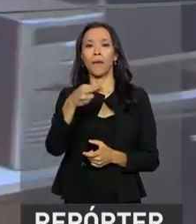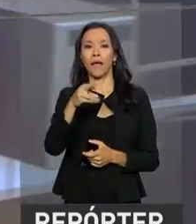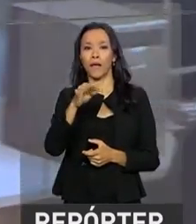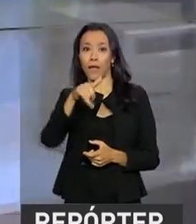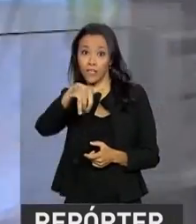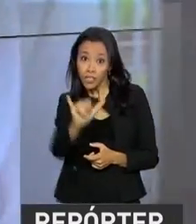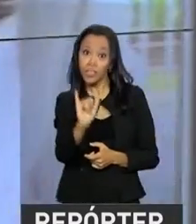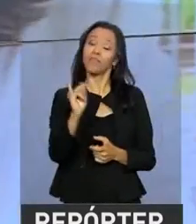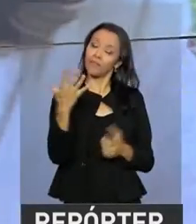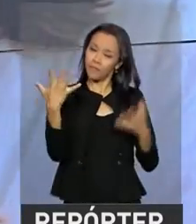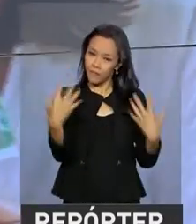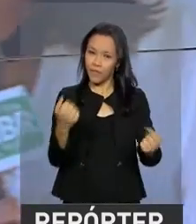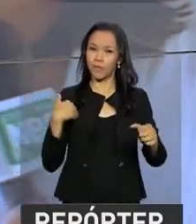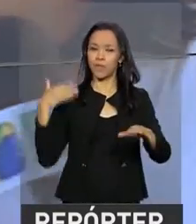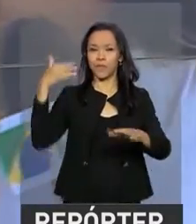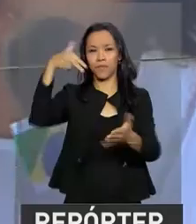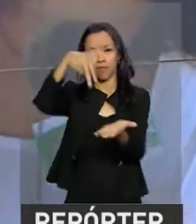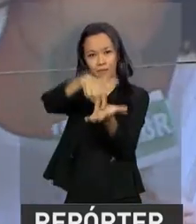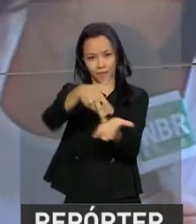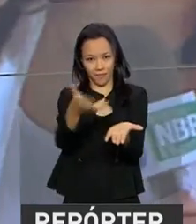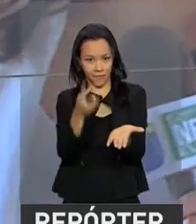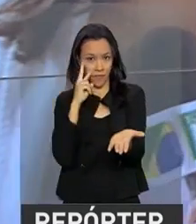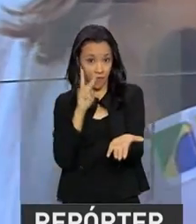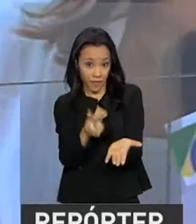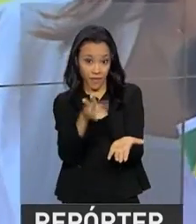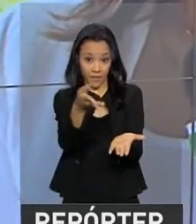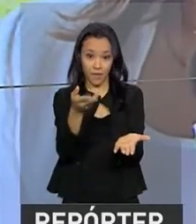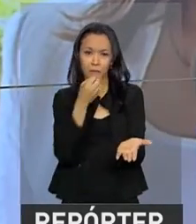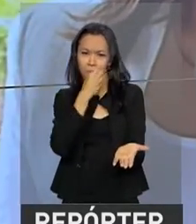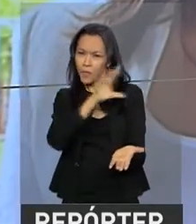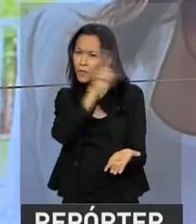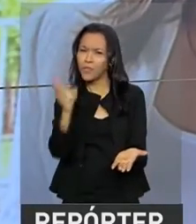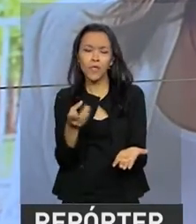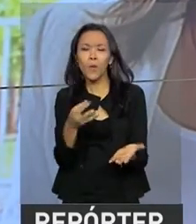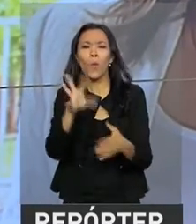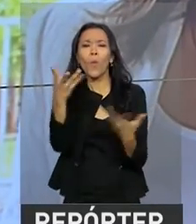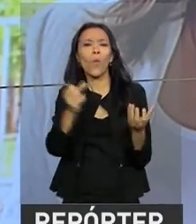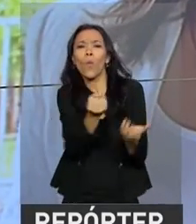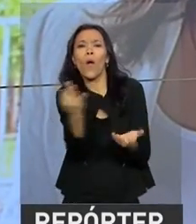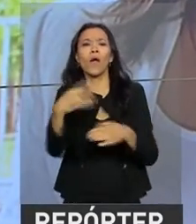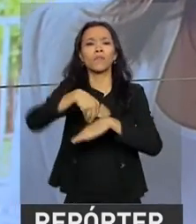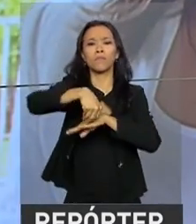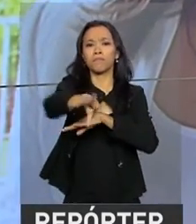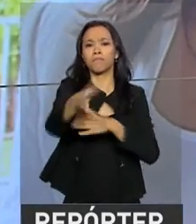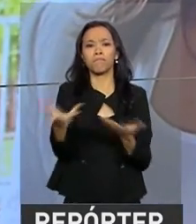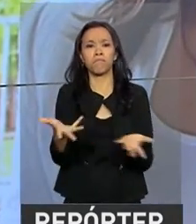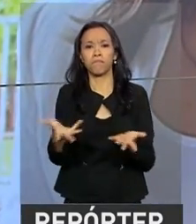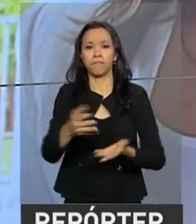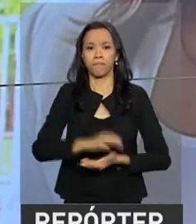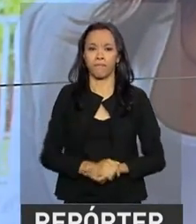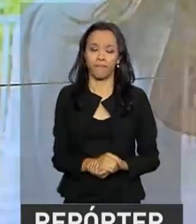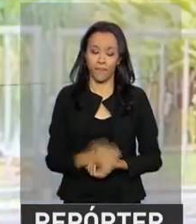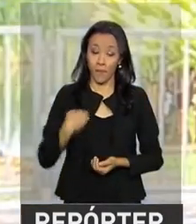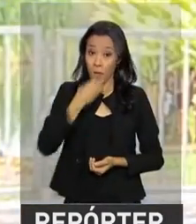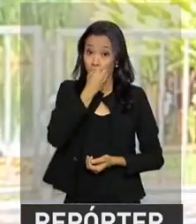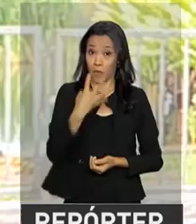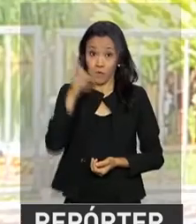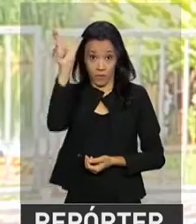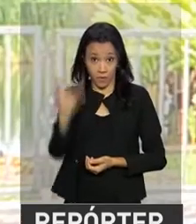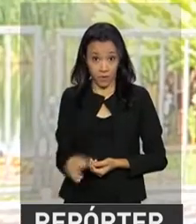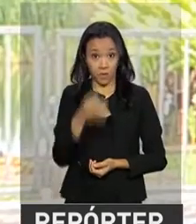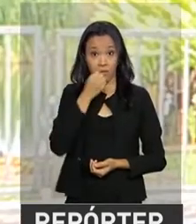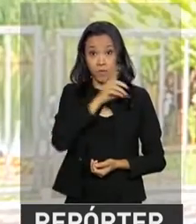conversar com thaísa dias 8 a issa bom dia para você quais são suas informações onde renata bom dia a